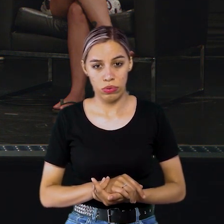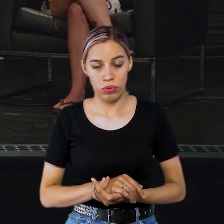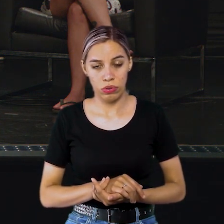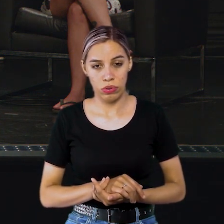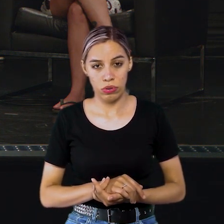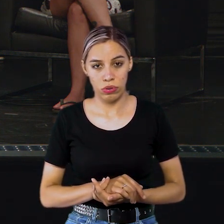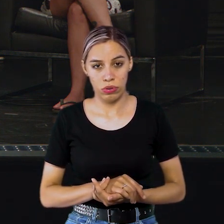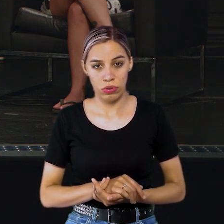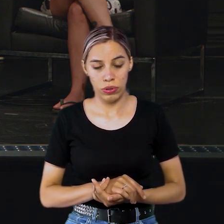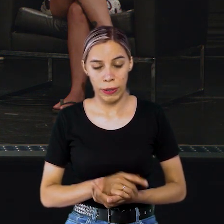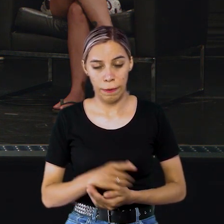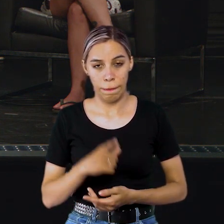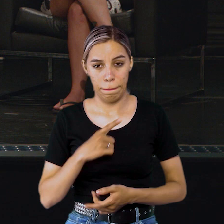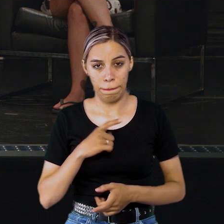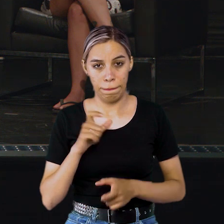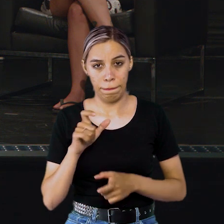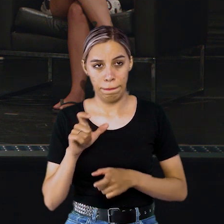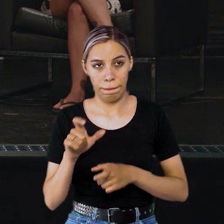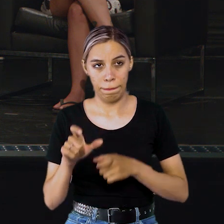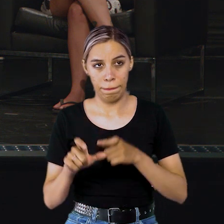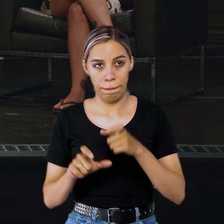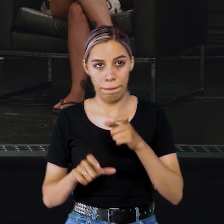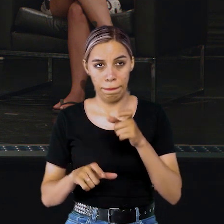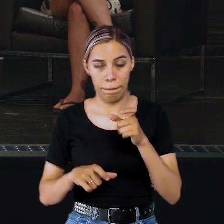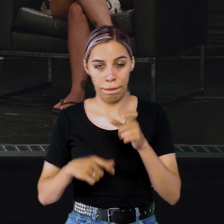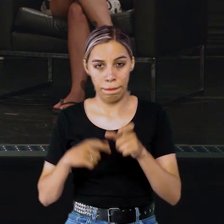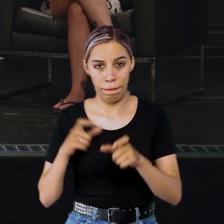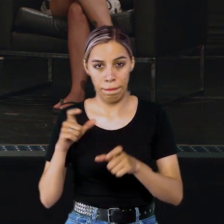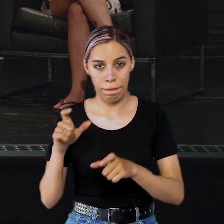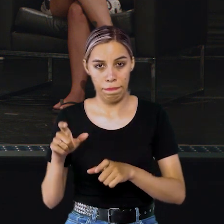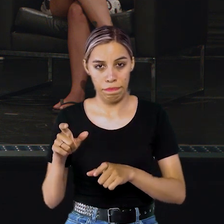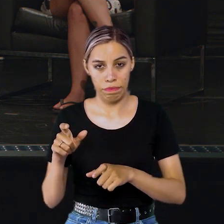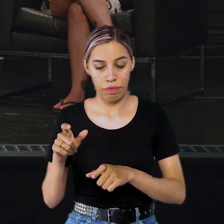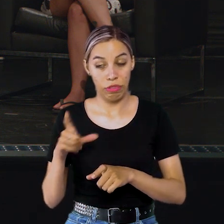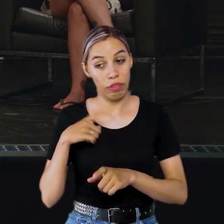essas pessoas, né? Porque tem algumas que